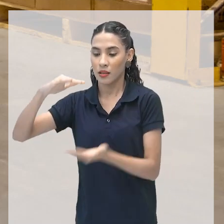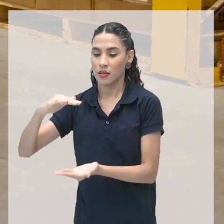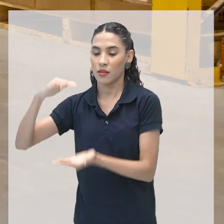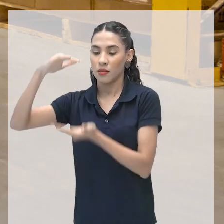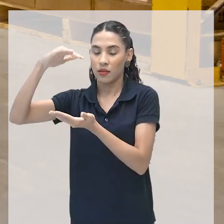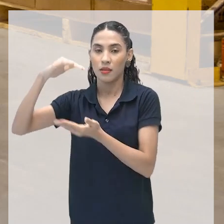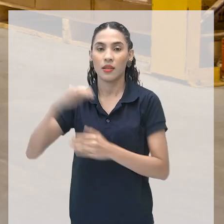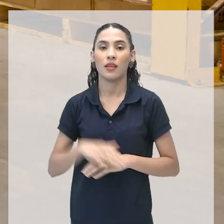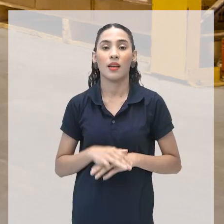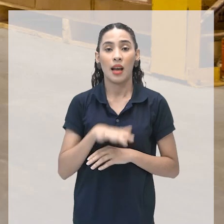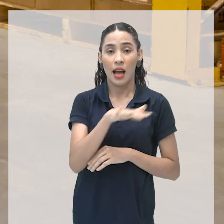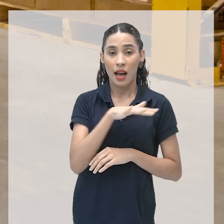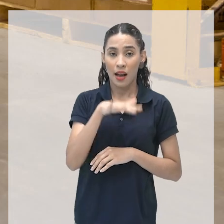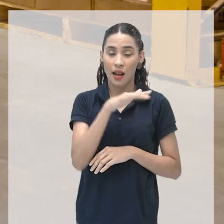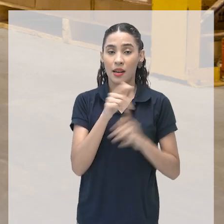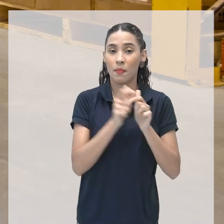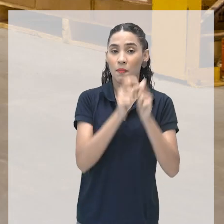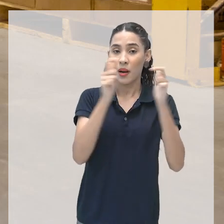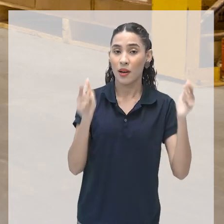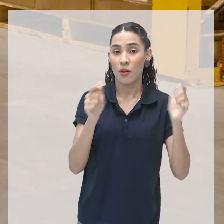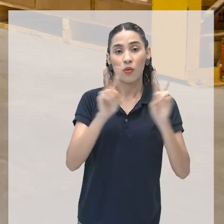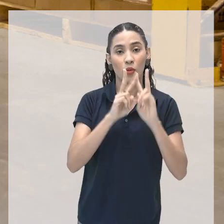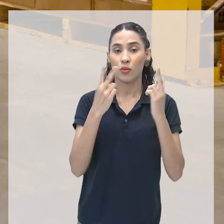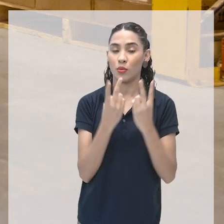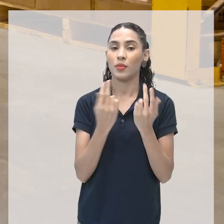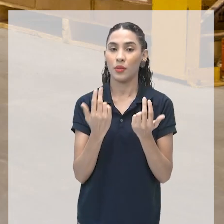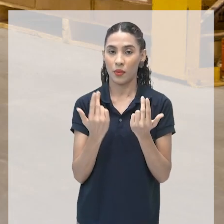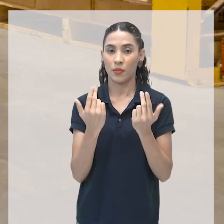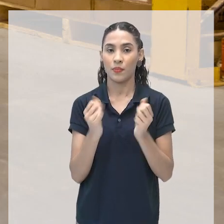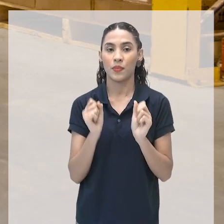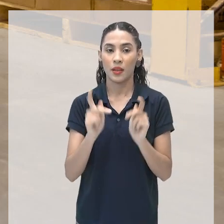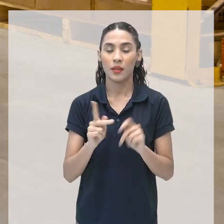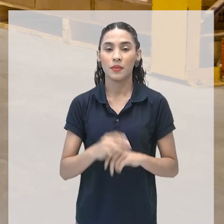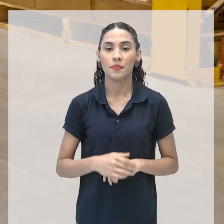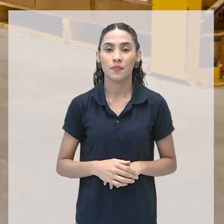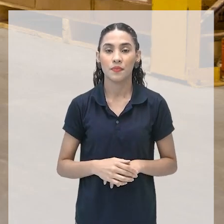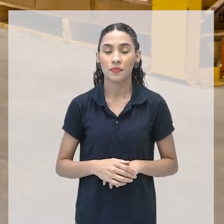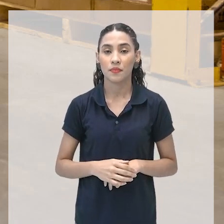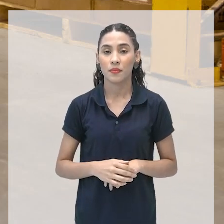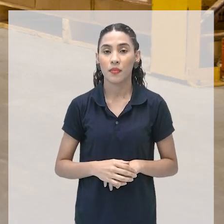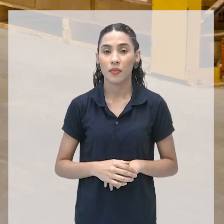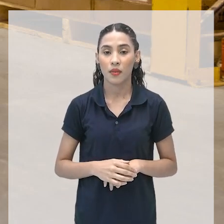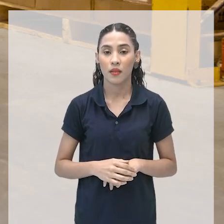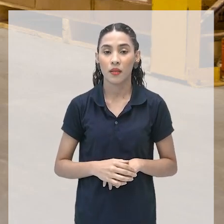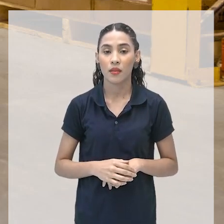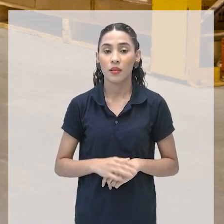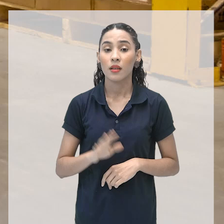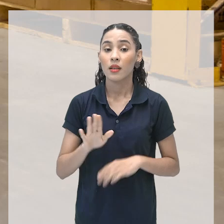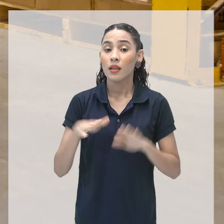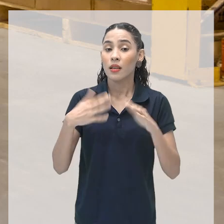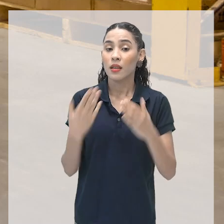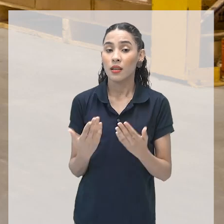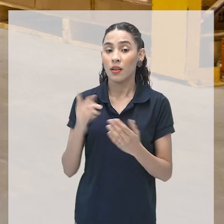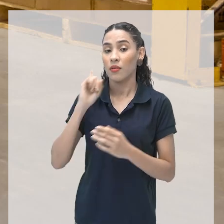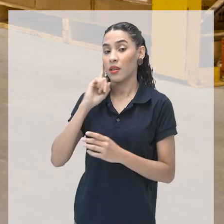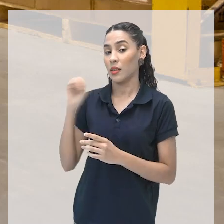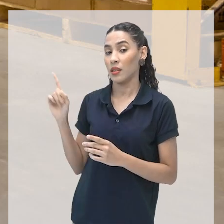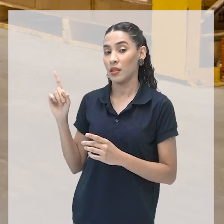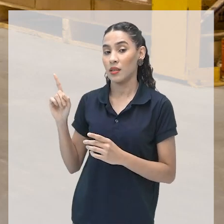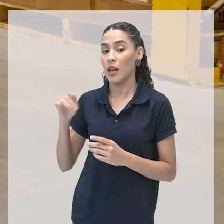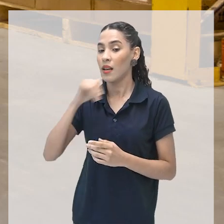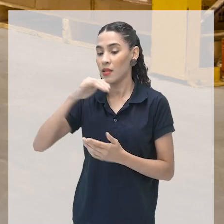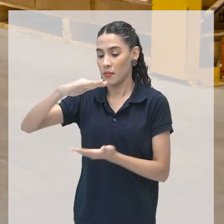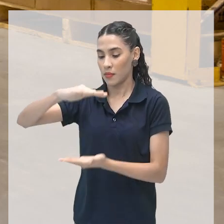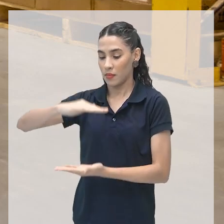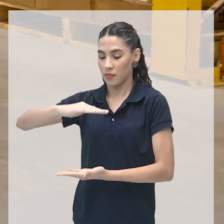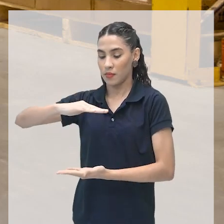está ocupando é maior, mas o volume vai ser o mesmo, tá bom? Então, esse formato aqui de caixas, uma acima